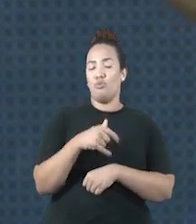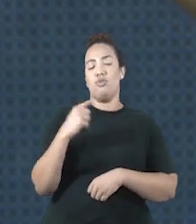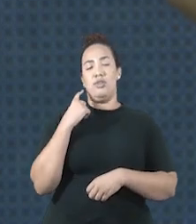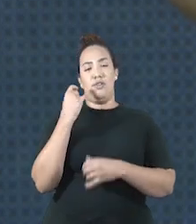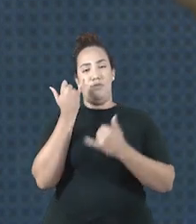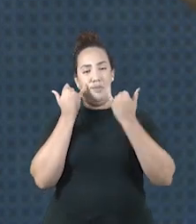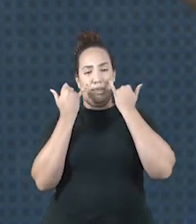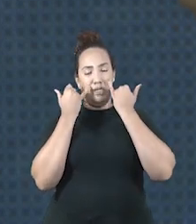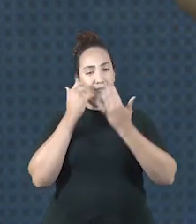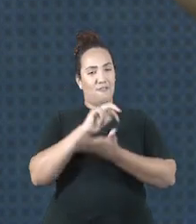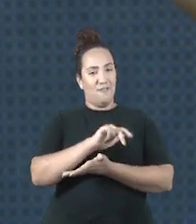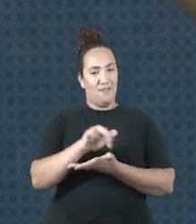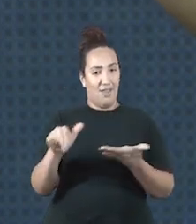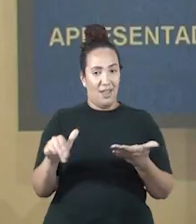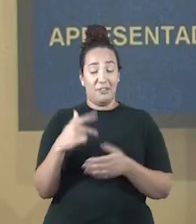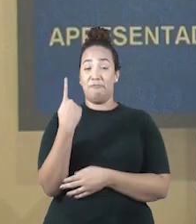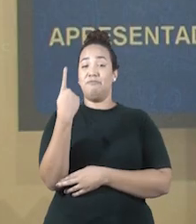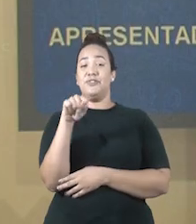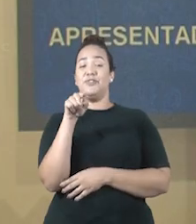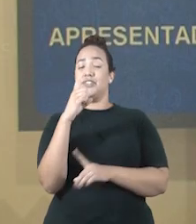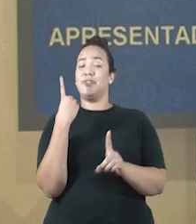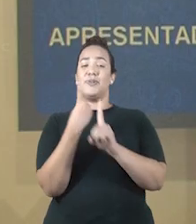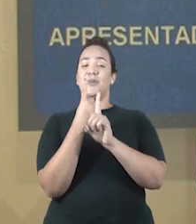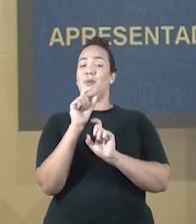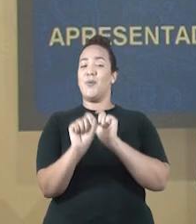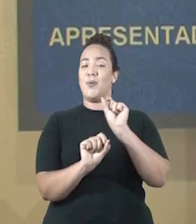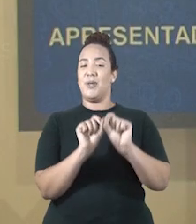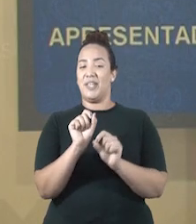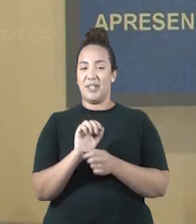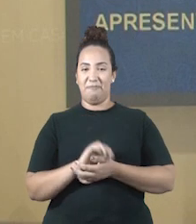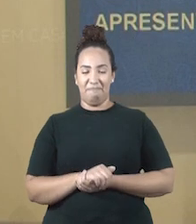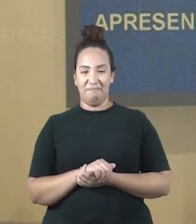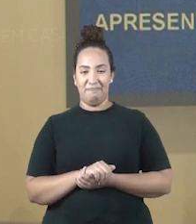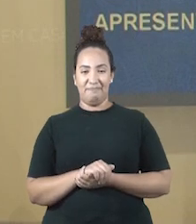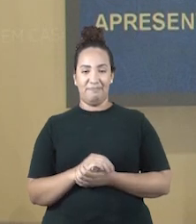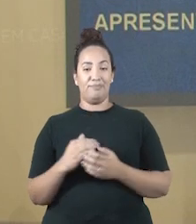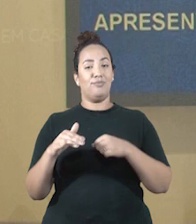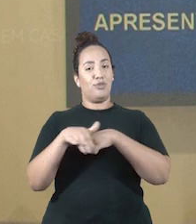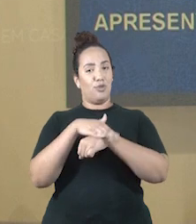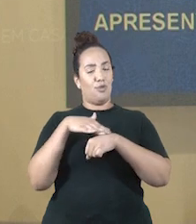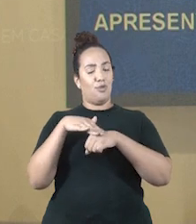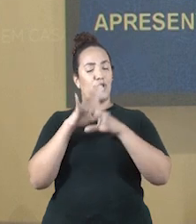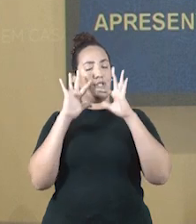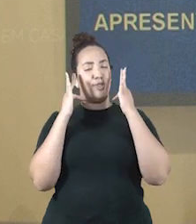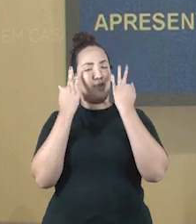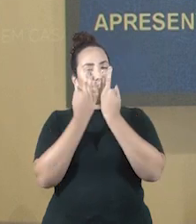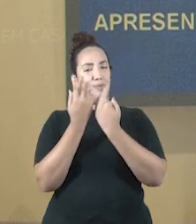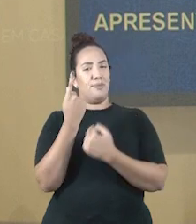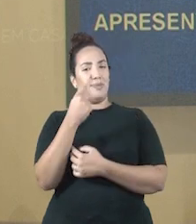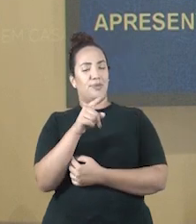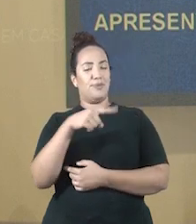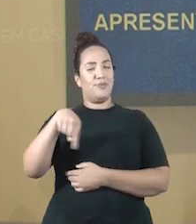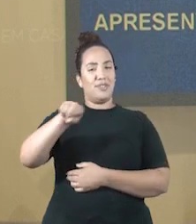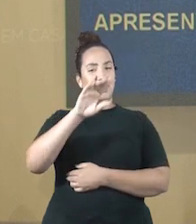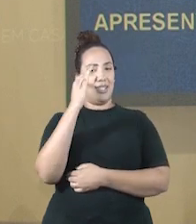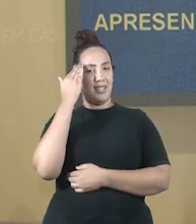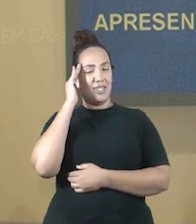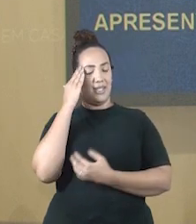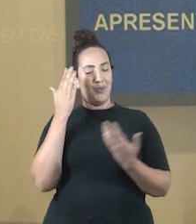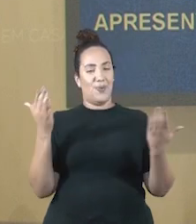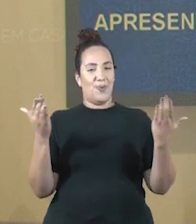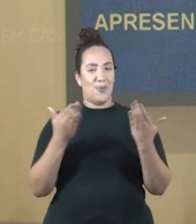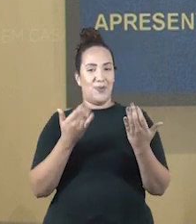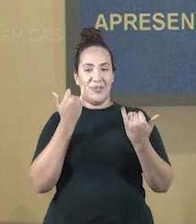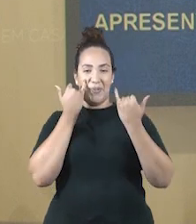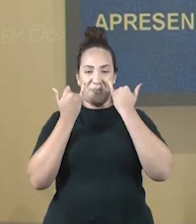muito mais informações. E aí no seu, o que é que você encontrou? Conversem com o seu familiar sobre o que você interpretou